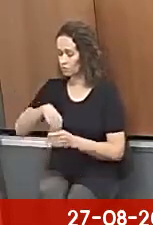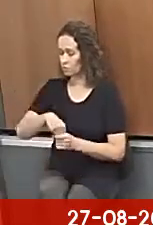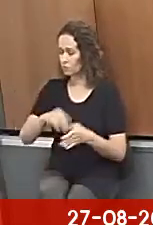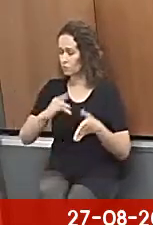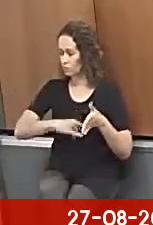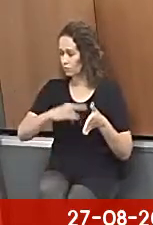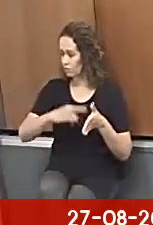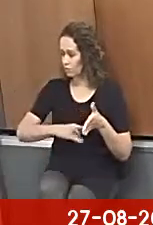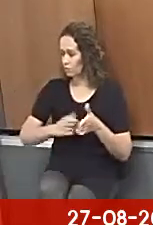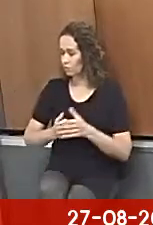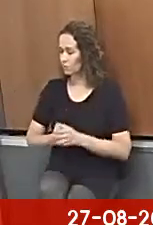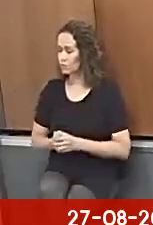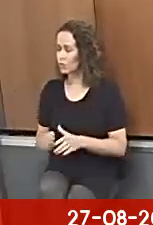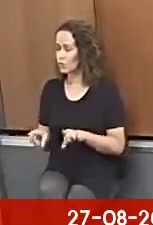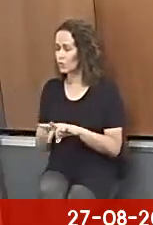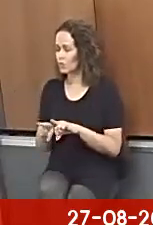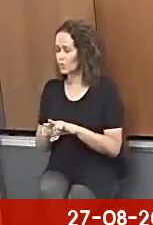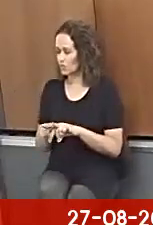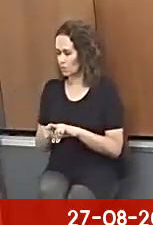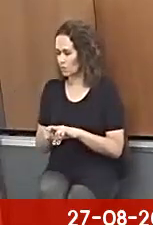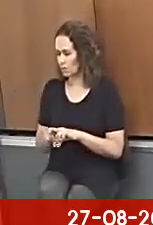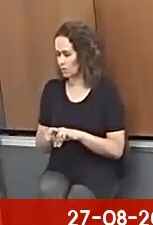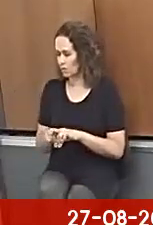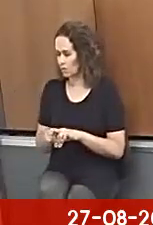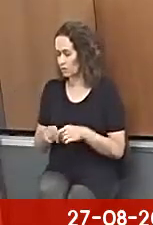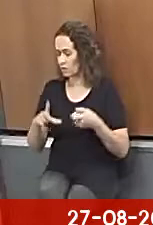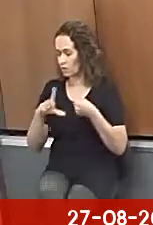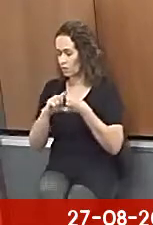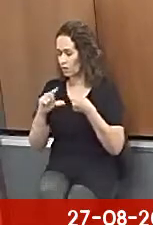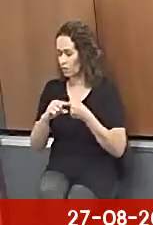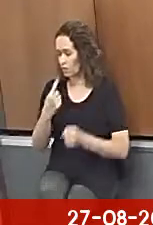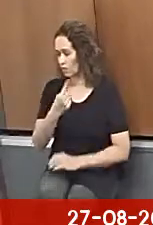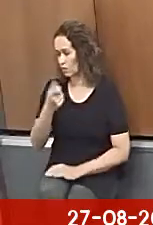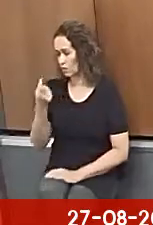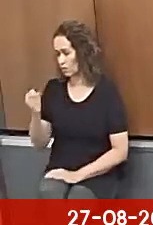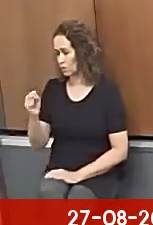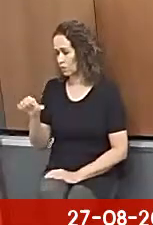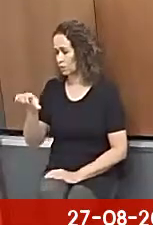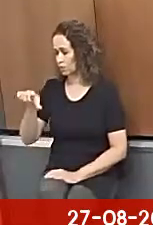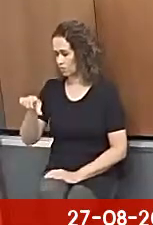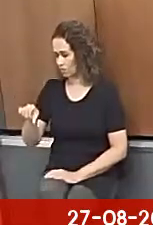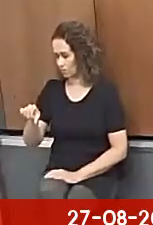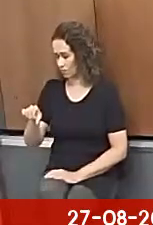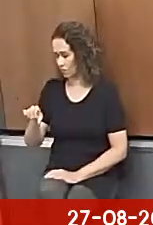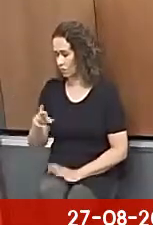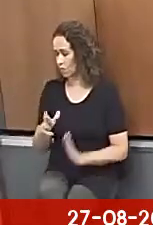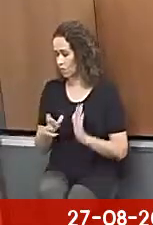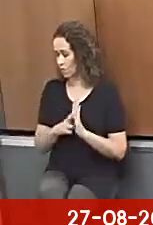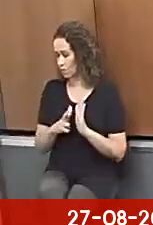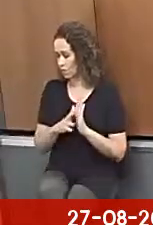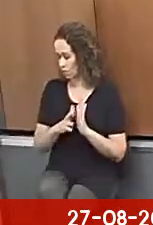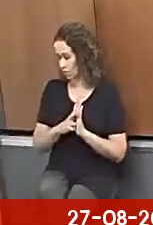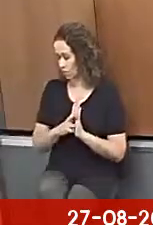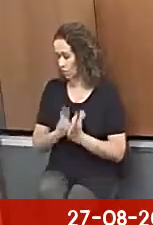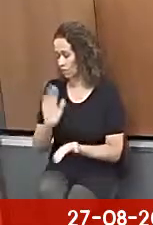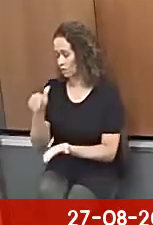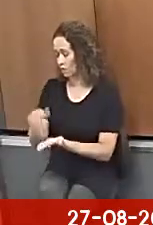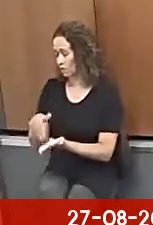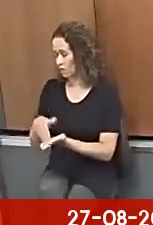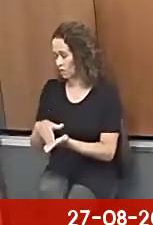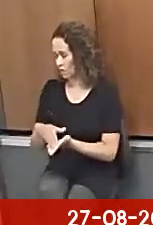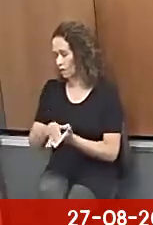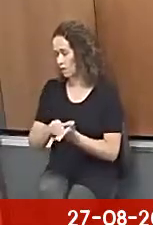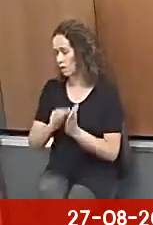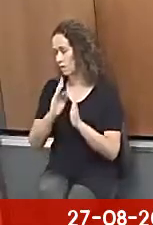observância ao disposto no inciso 1 do artigo 189 do mencionado regimento transcrevemos no final a redação